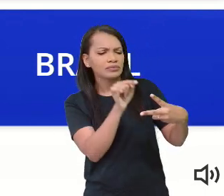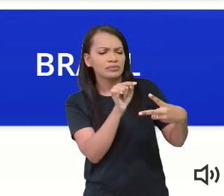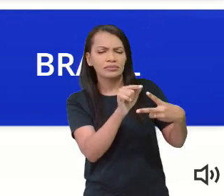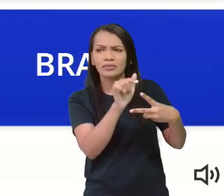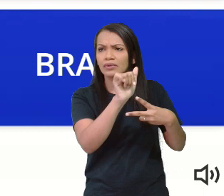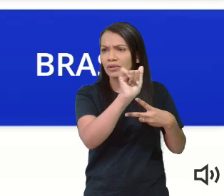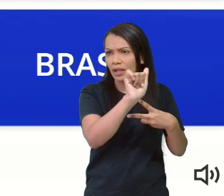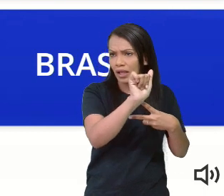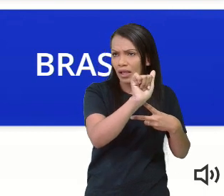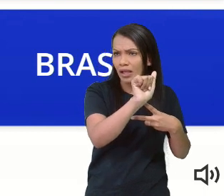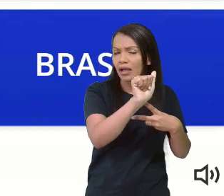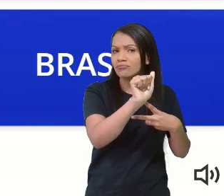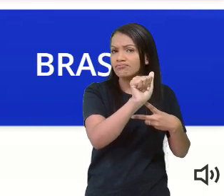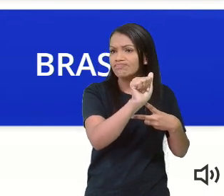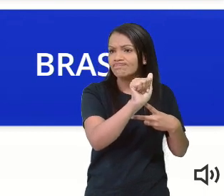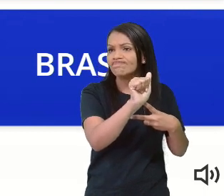Inglaterra.